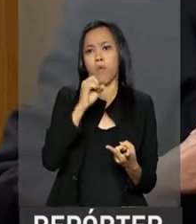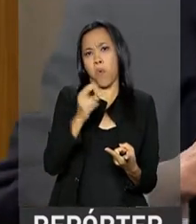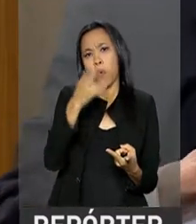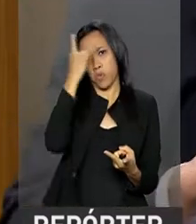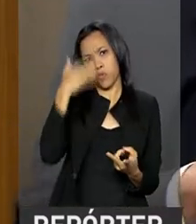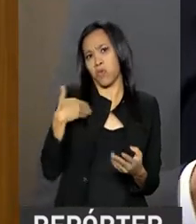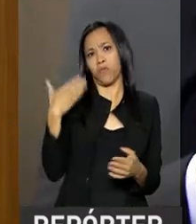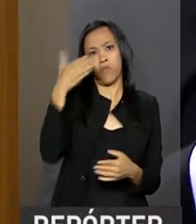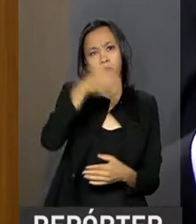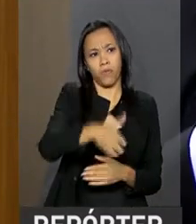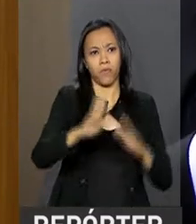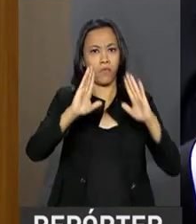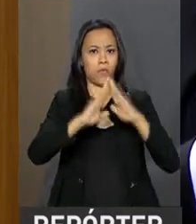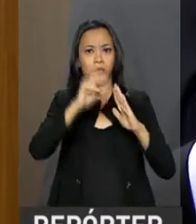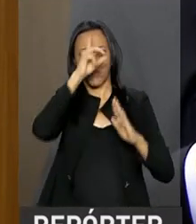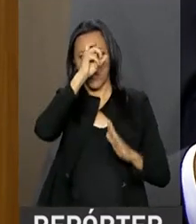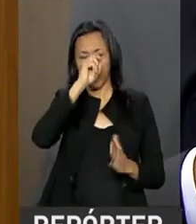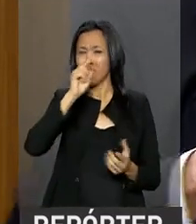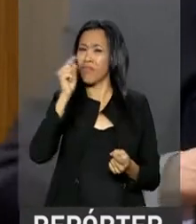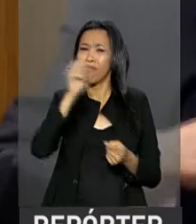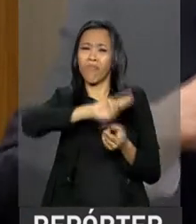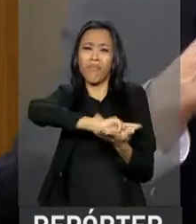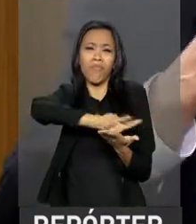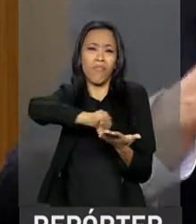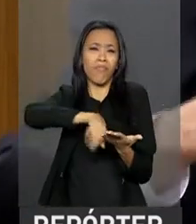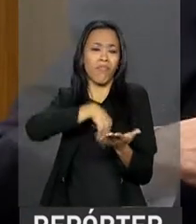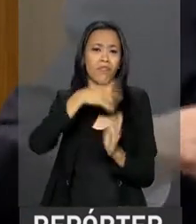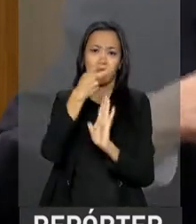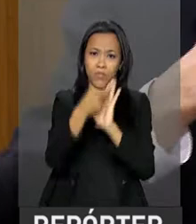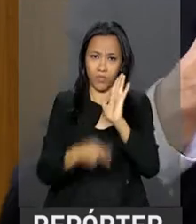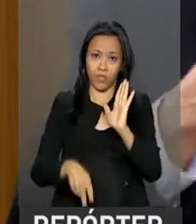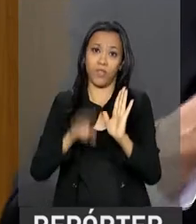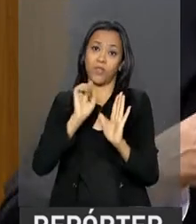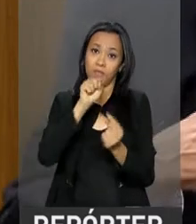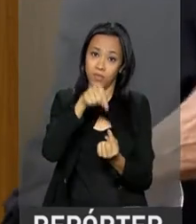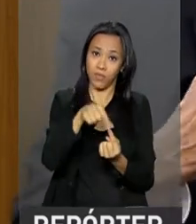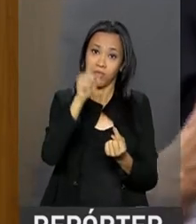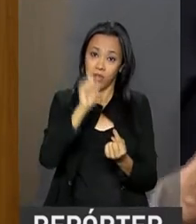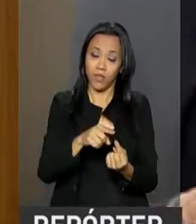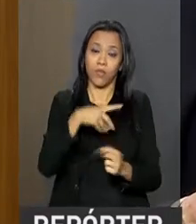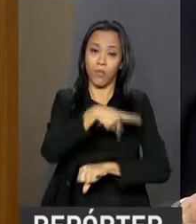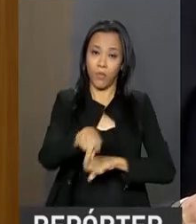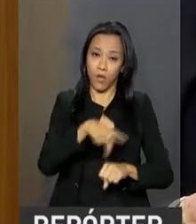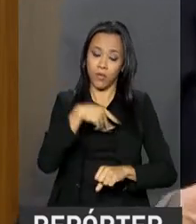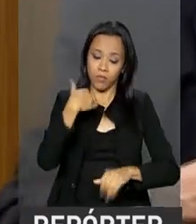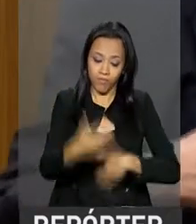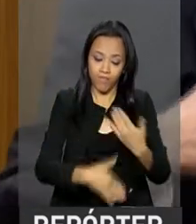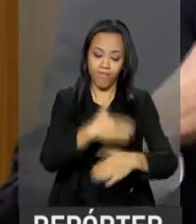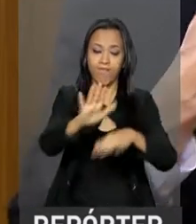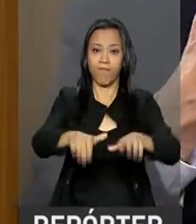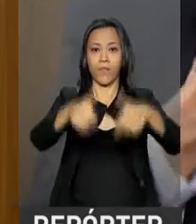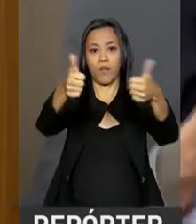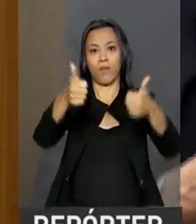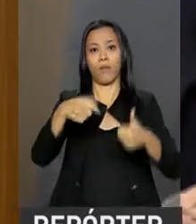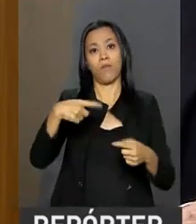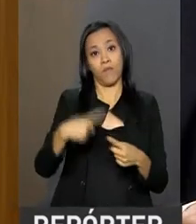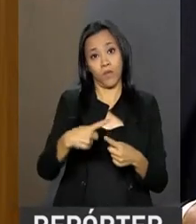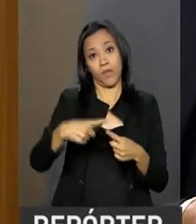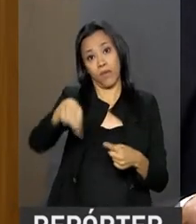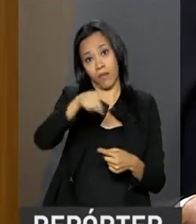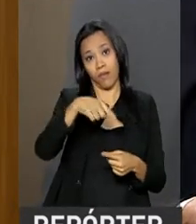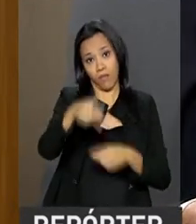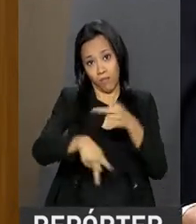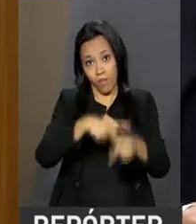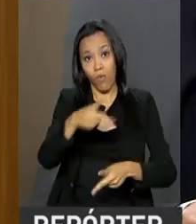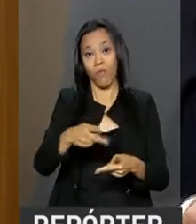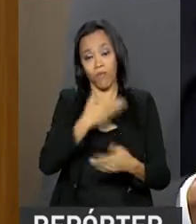Então, existe toda uma série muito grande de projetos visando fazer com que o Brasil funcione melhor, que a população possa ter